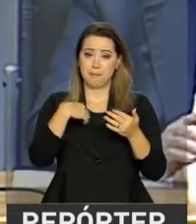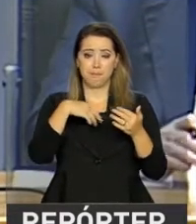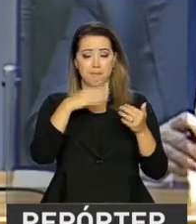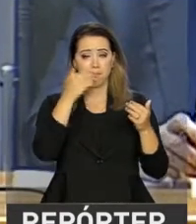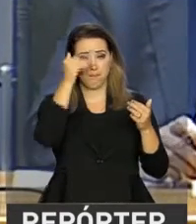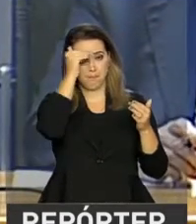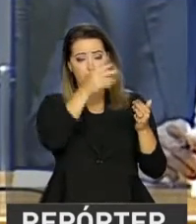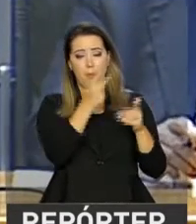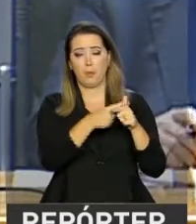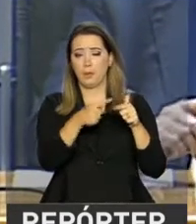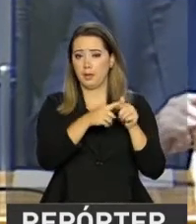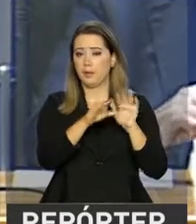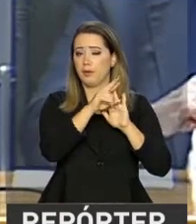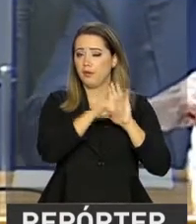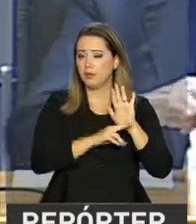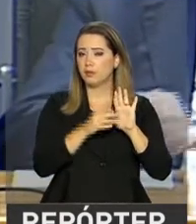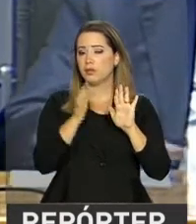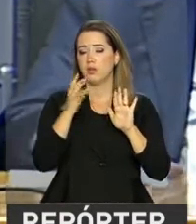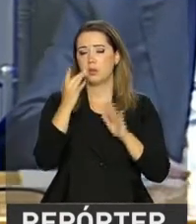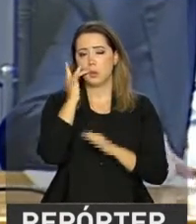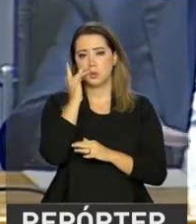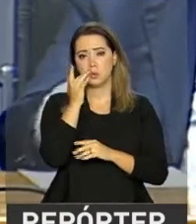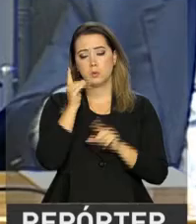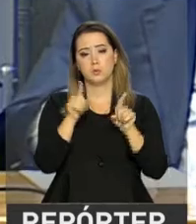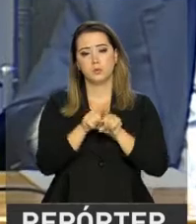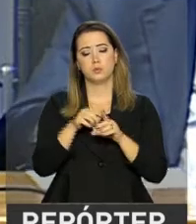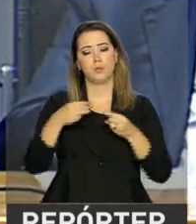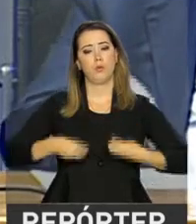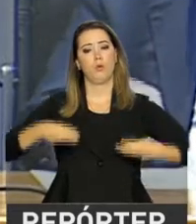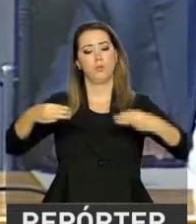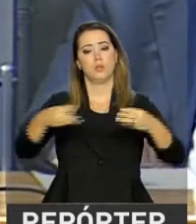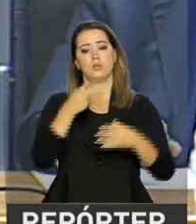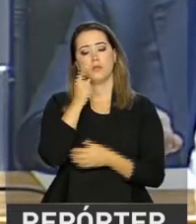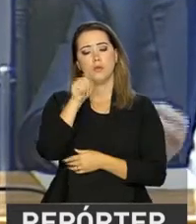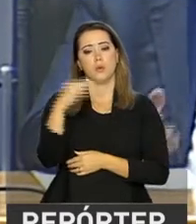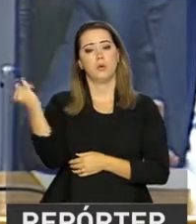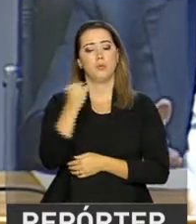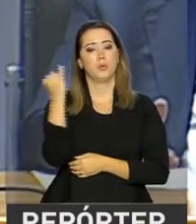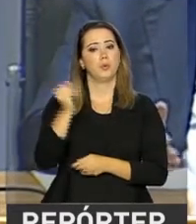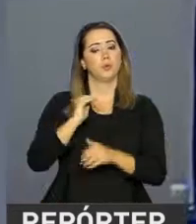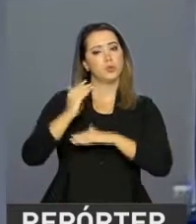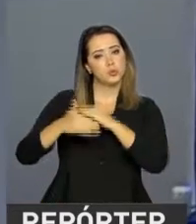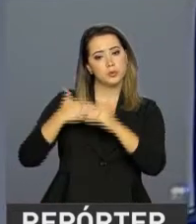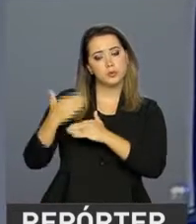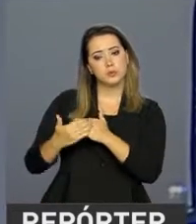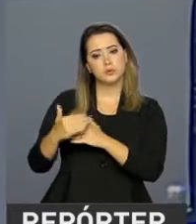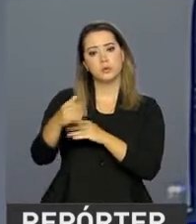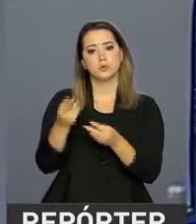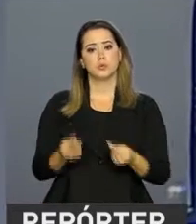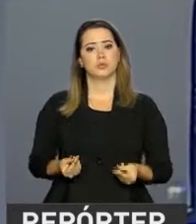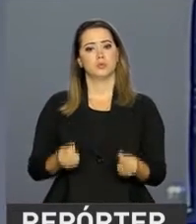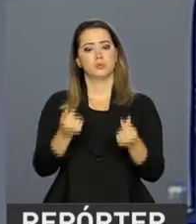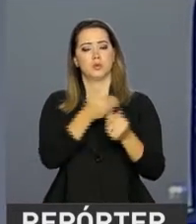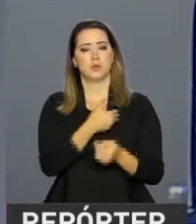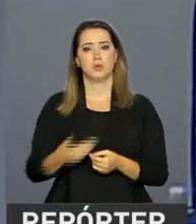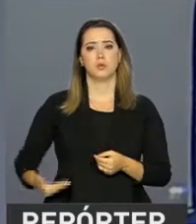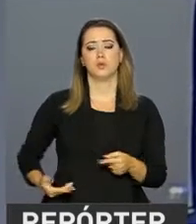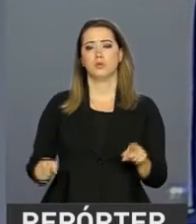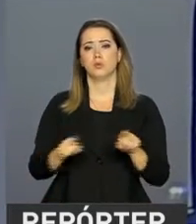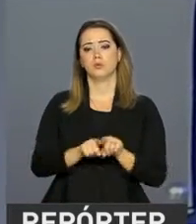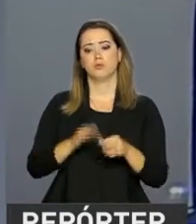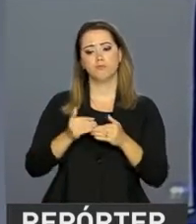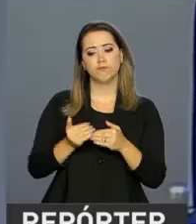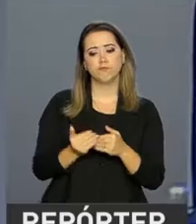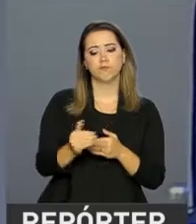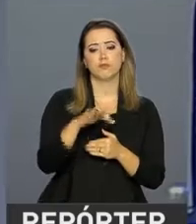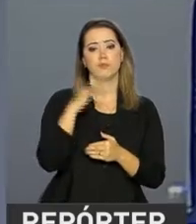fazenda insistiu que a aprovação da reforma da previdência é fundamental para a sustentabilidade das contas públicas do país no longo